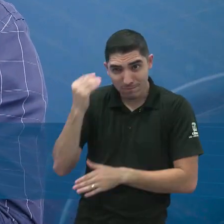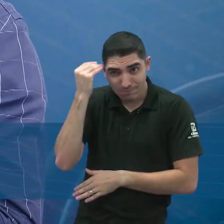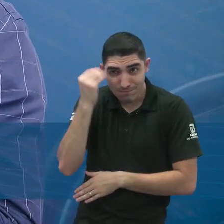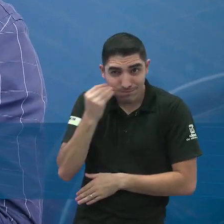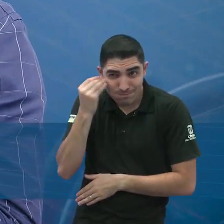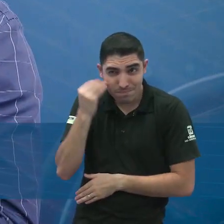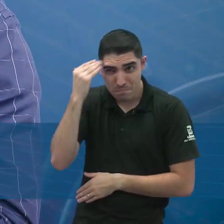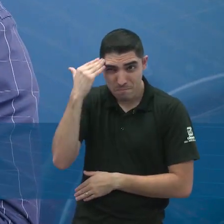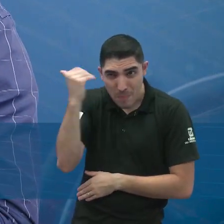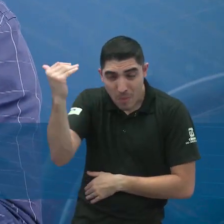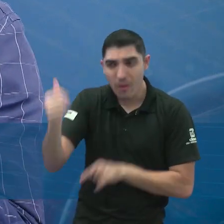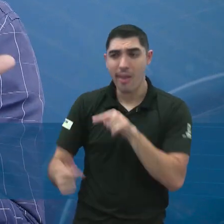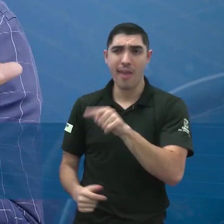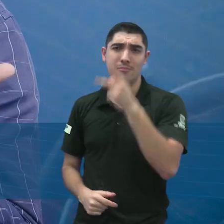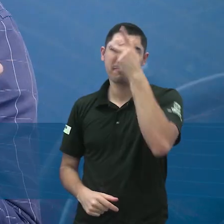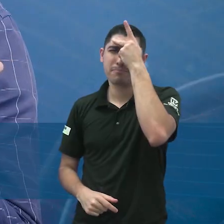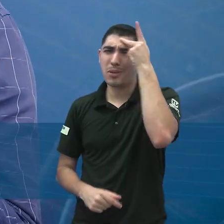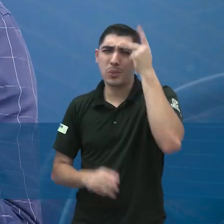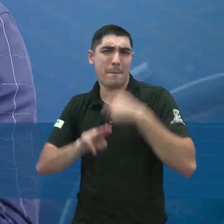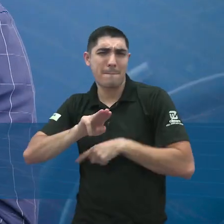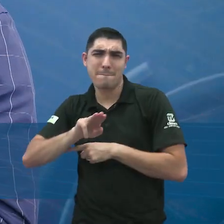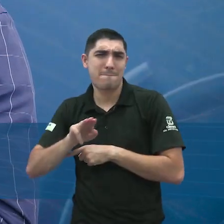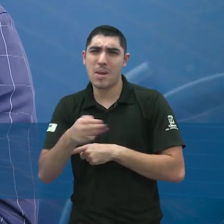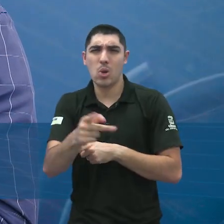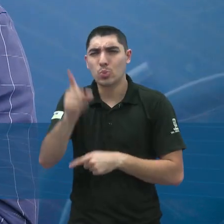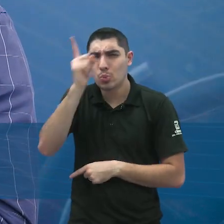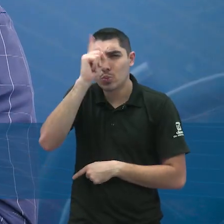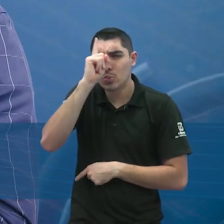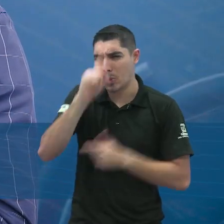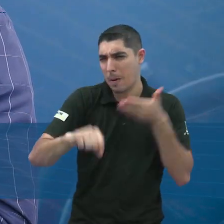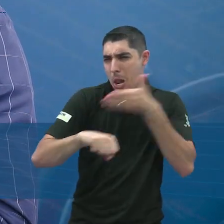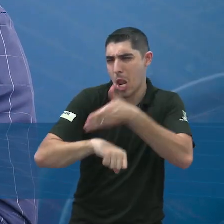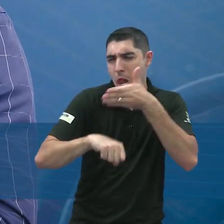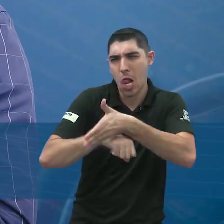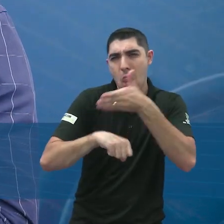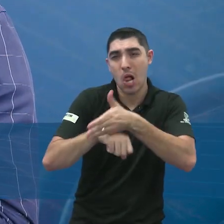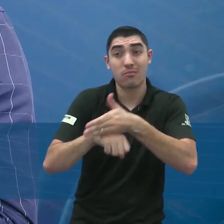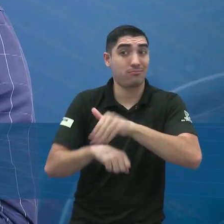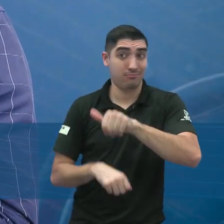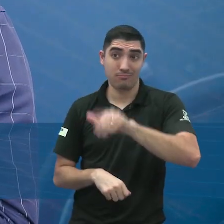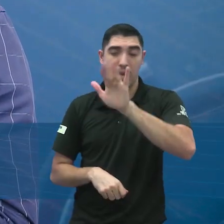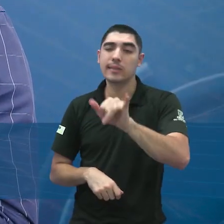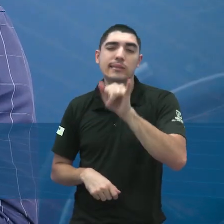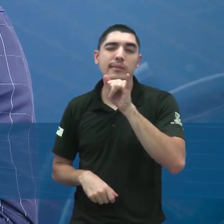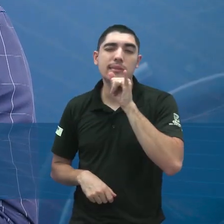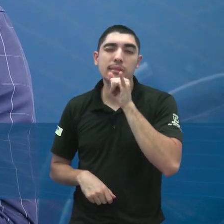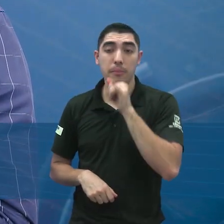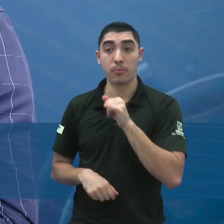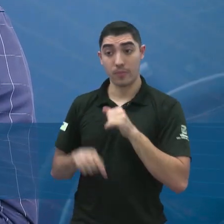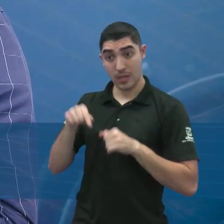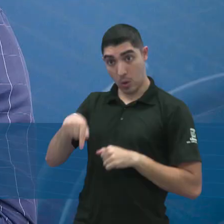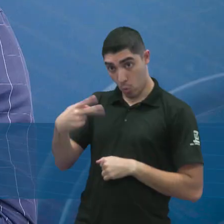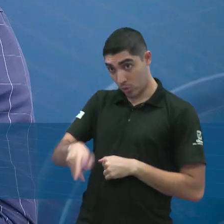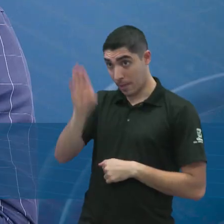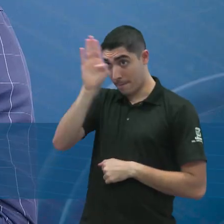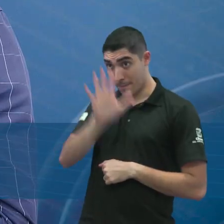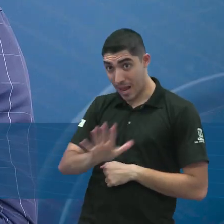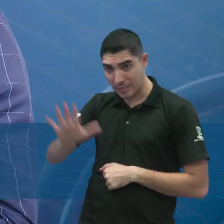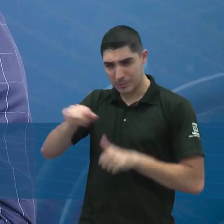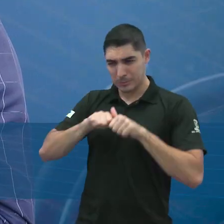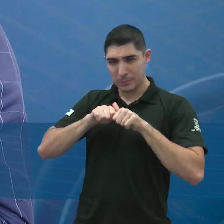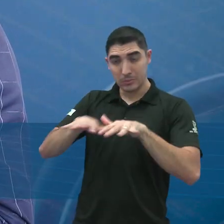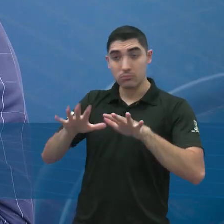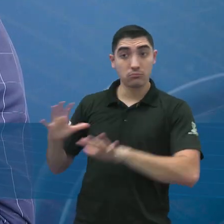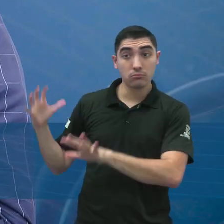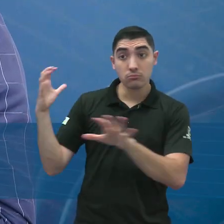em vitrines de milhões de pessoas acessando diariamente. Para você ter uma ideia, o maior marketplace do Brasil hoje, ele